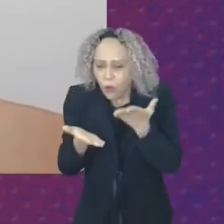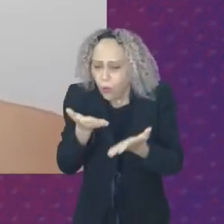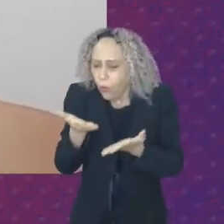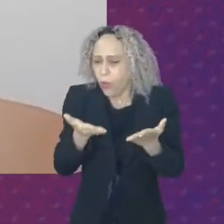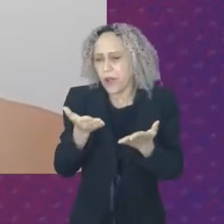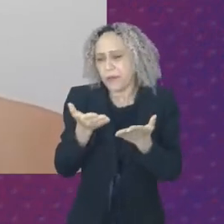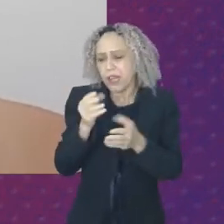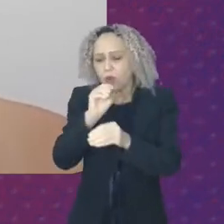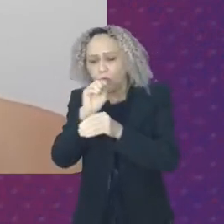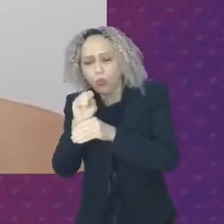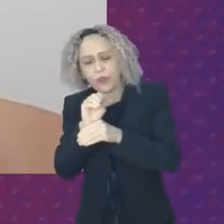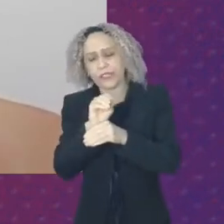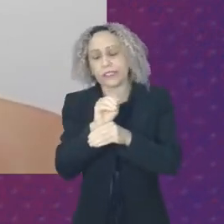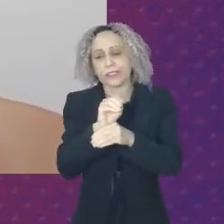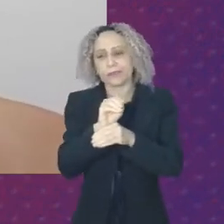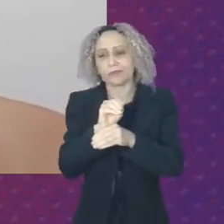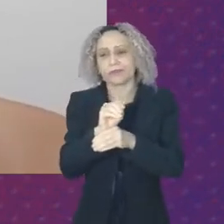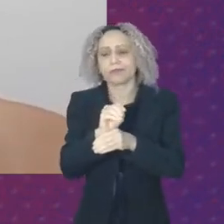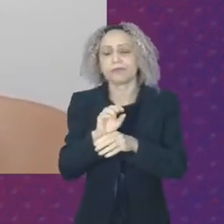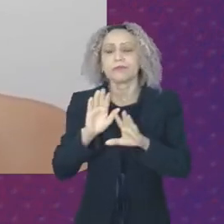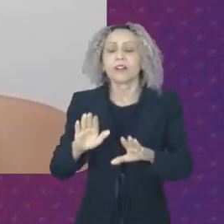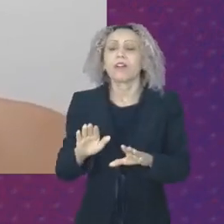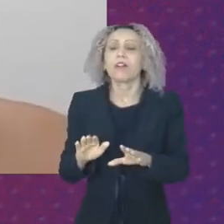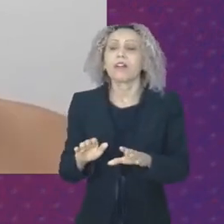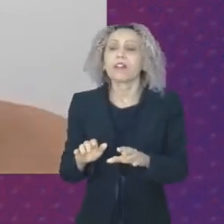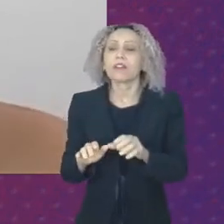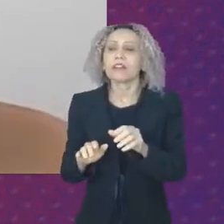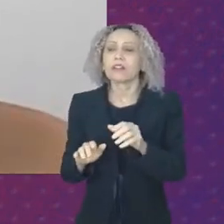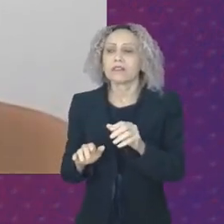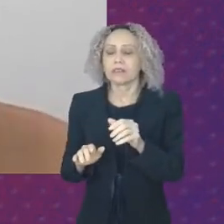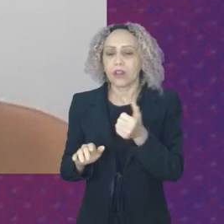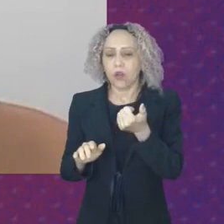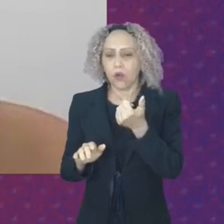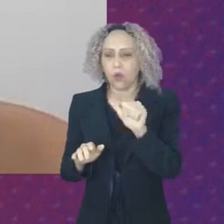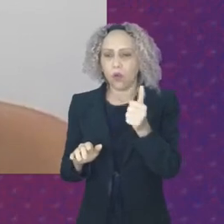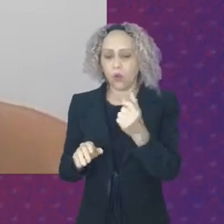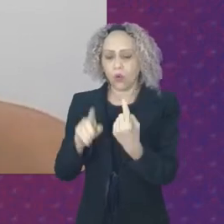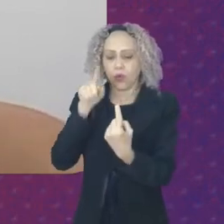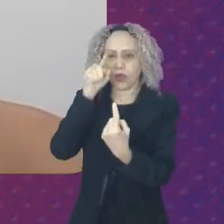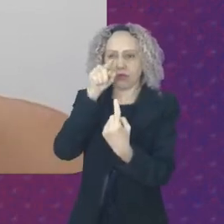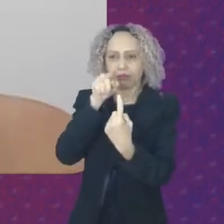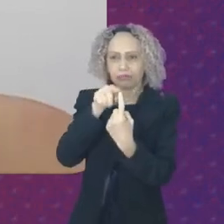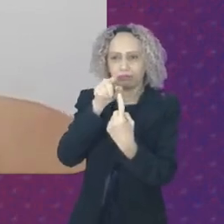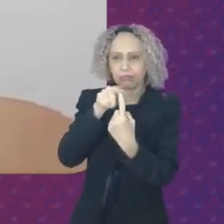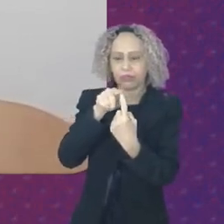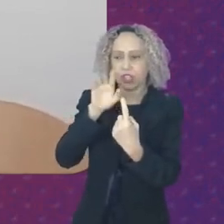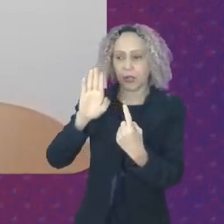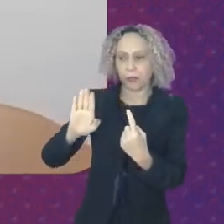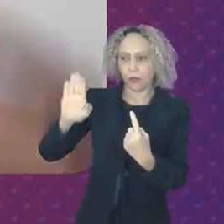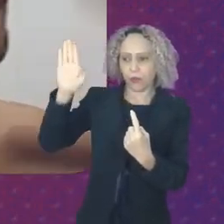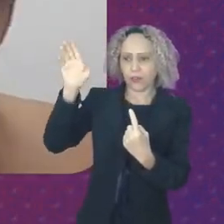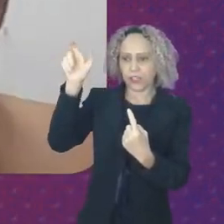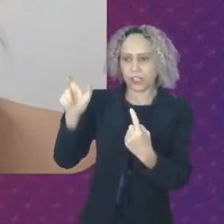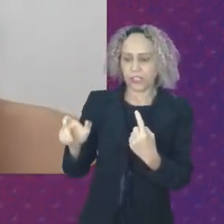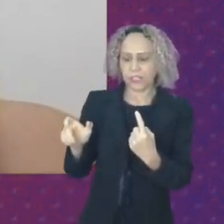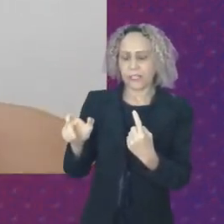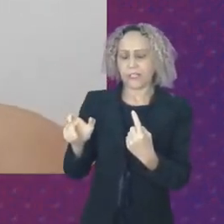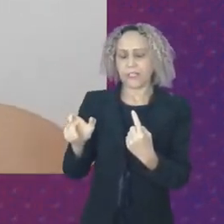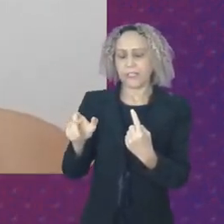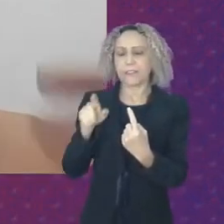no nosso 11º arquétipo, a gente tem o arquétipo do criador, que é um